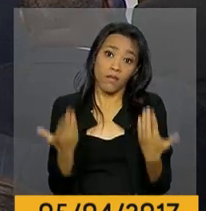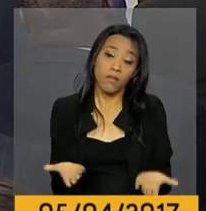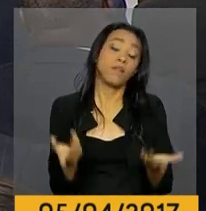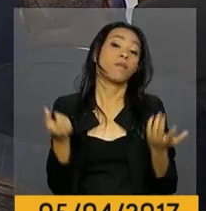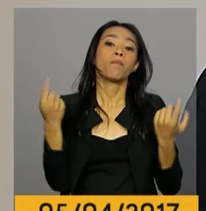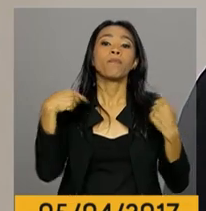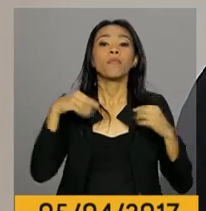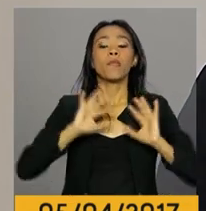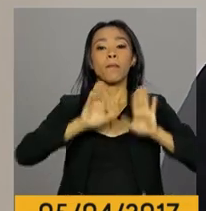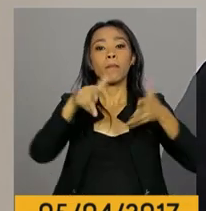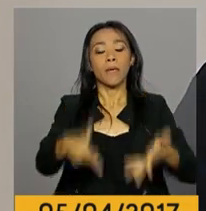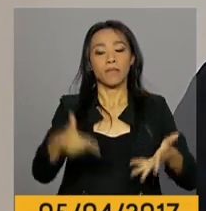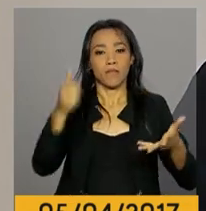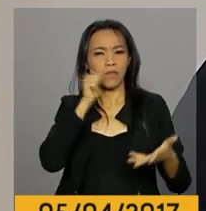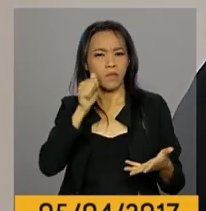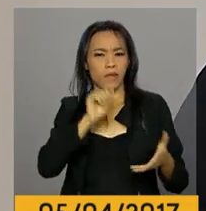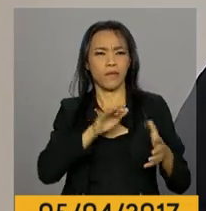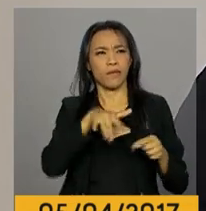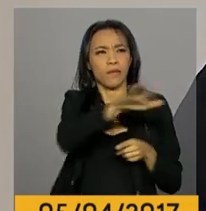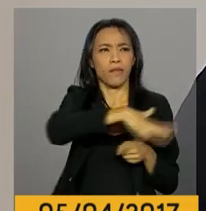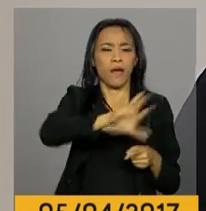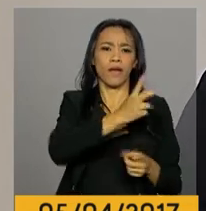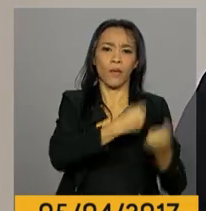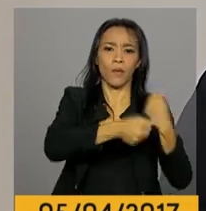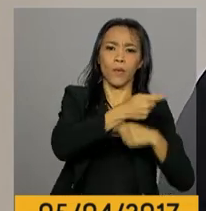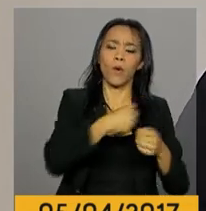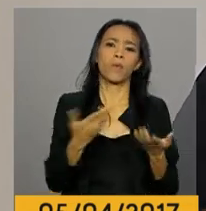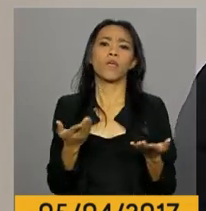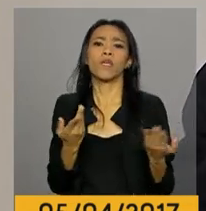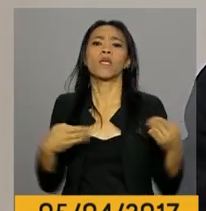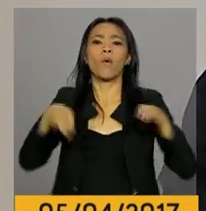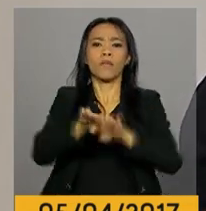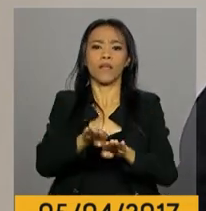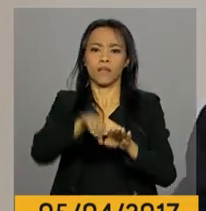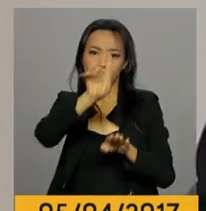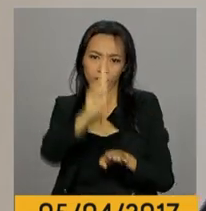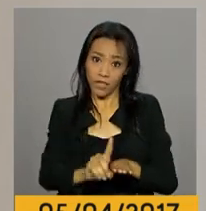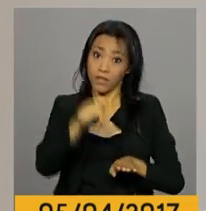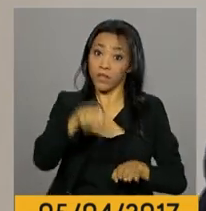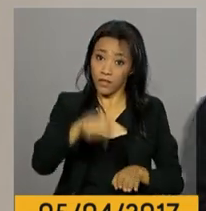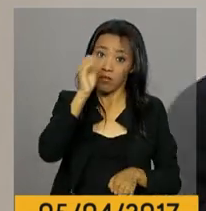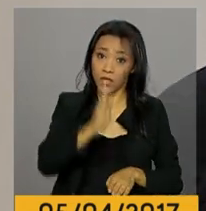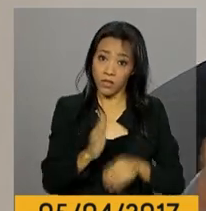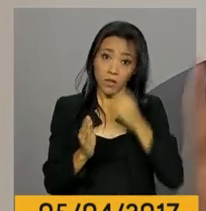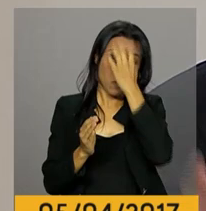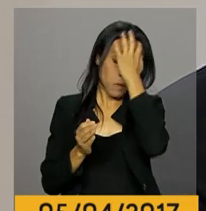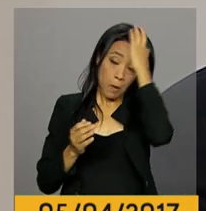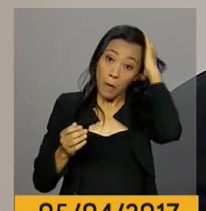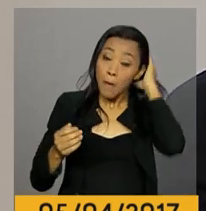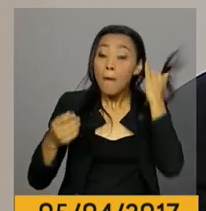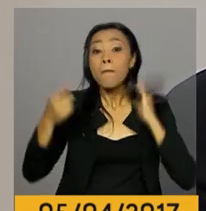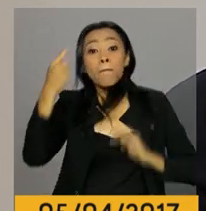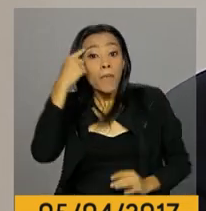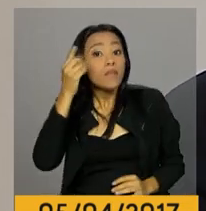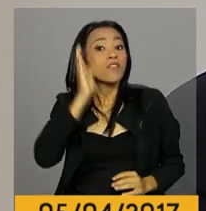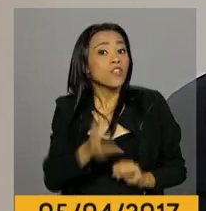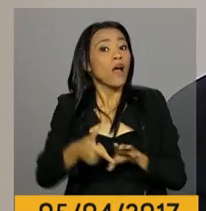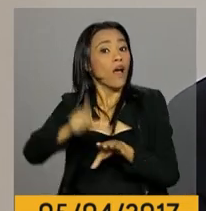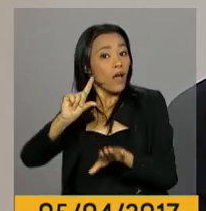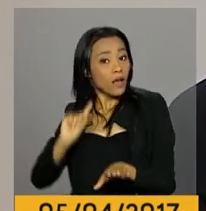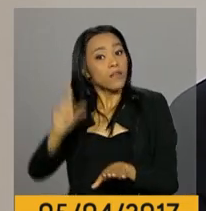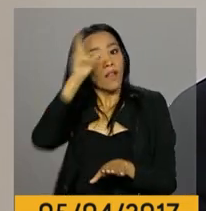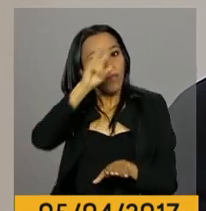participação das mulheres no campo econômico a igualdade de direitos até aqui no Brasil penso que já foi lembrado as